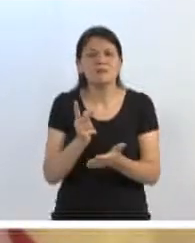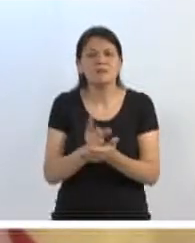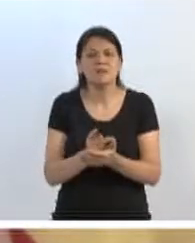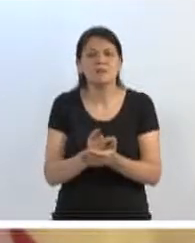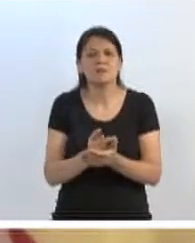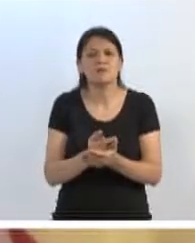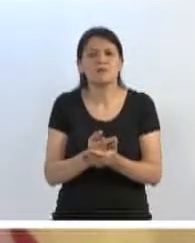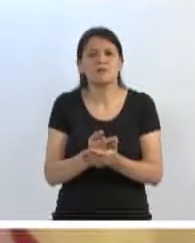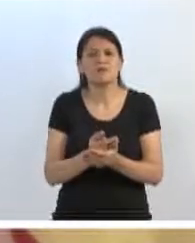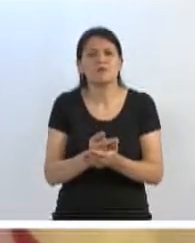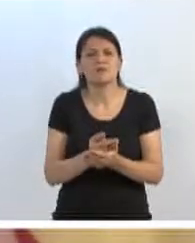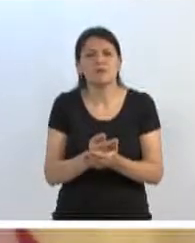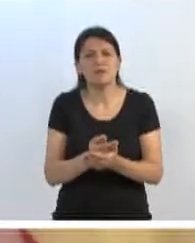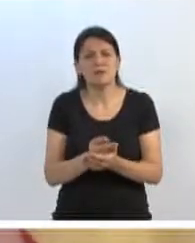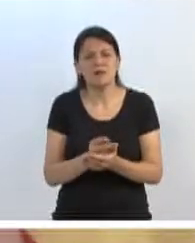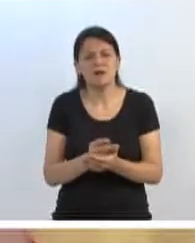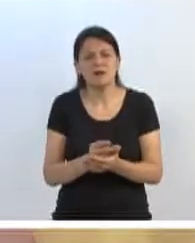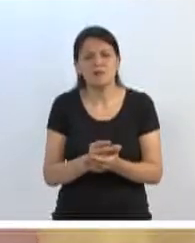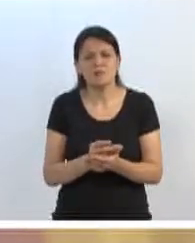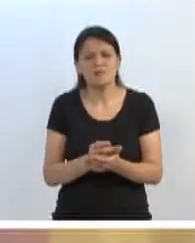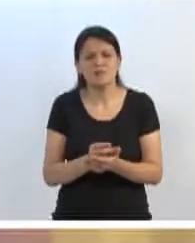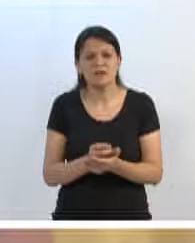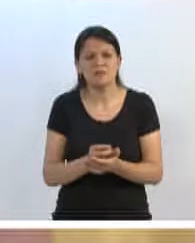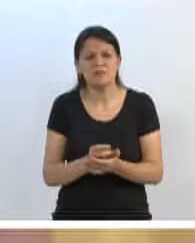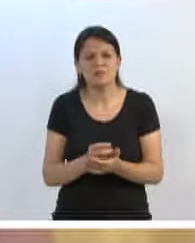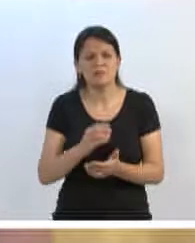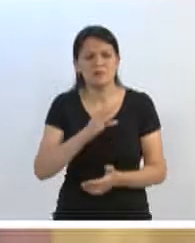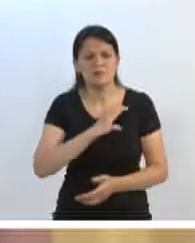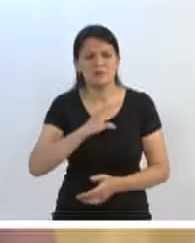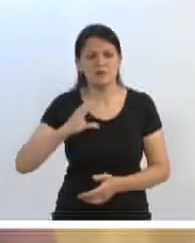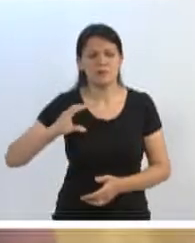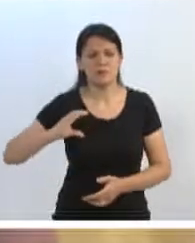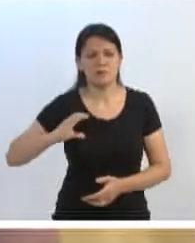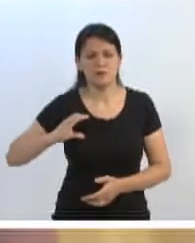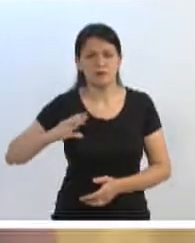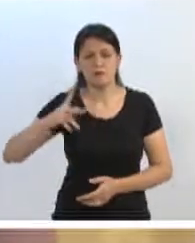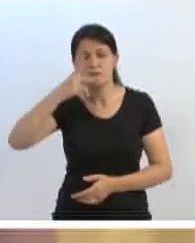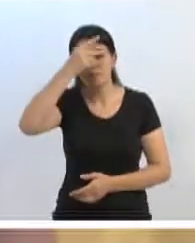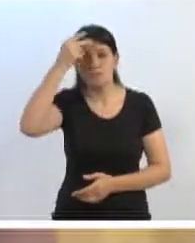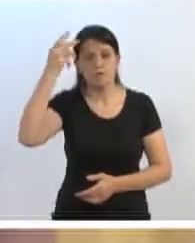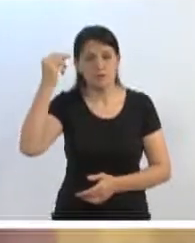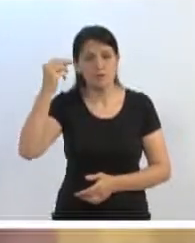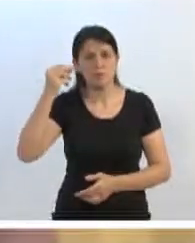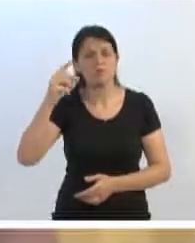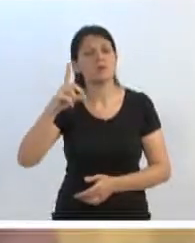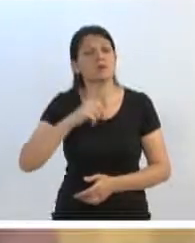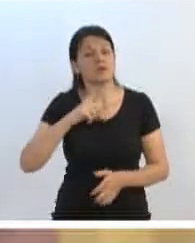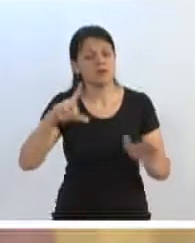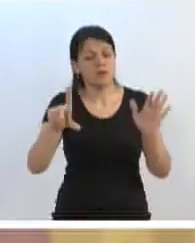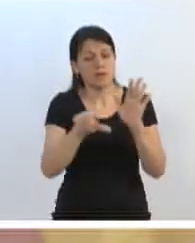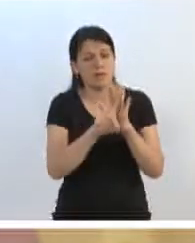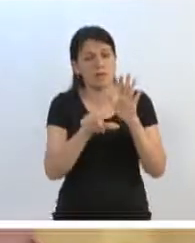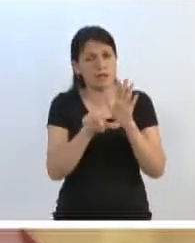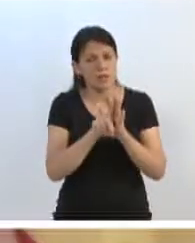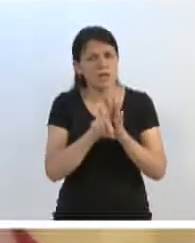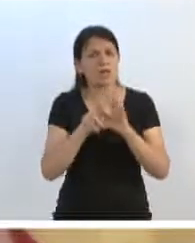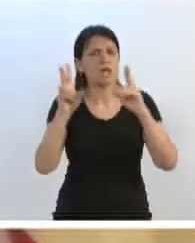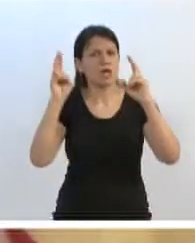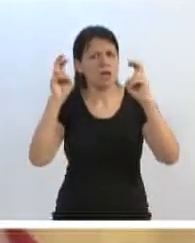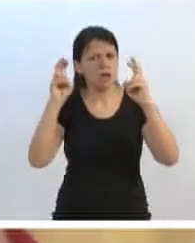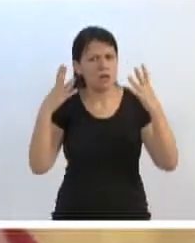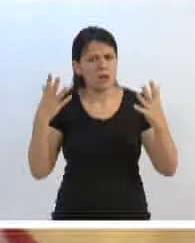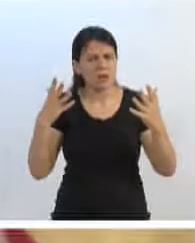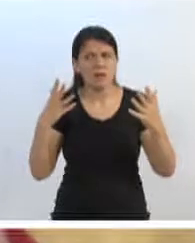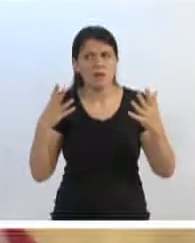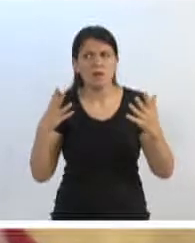comissionados na prefeitura inclusive nós temos uma lei que disponha a respeito desse tema vereador jovino eles sejam